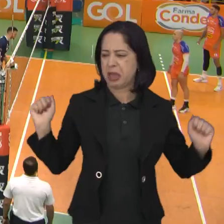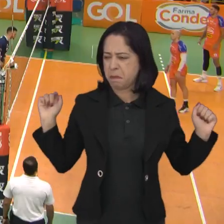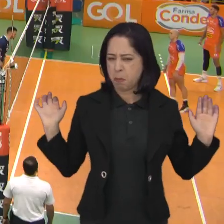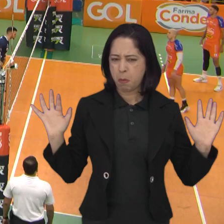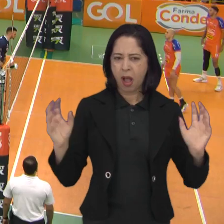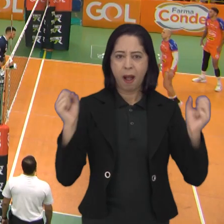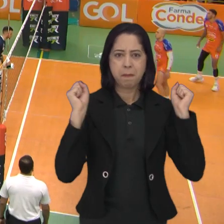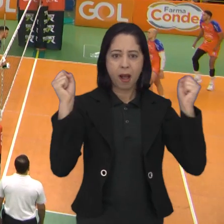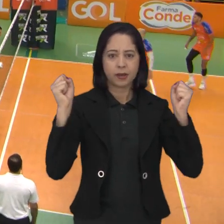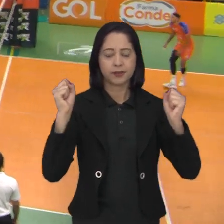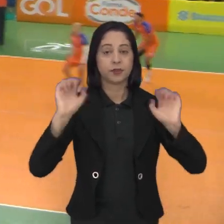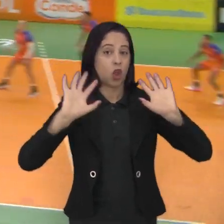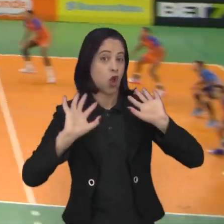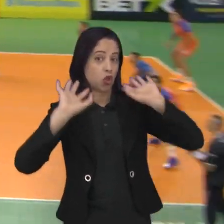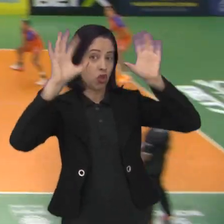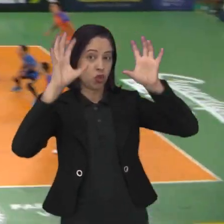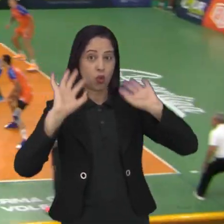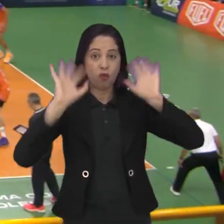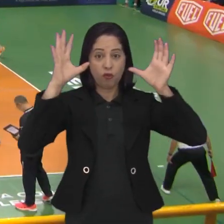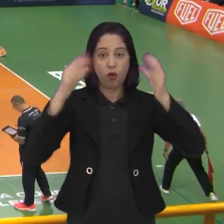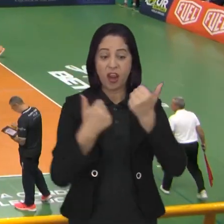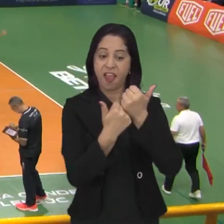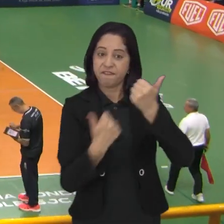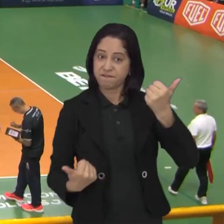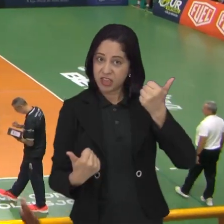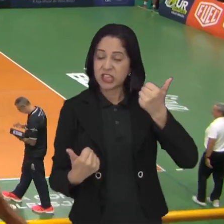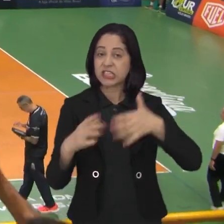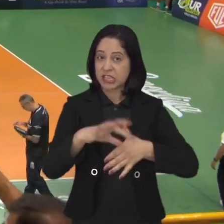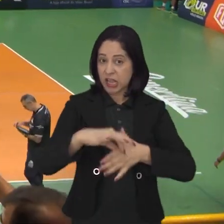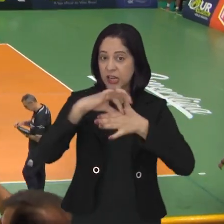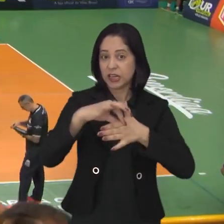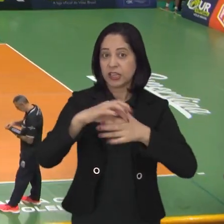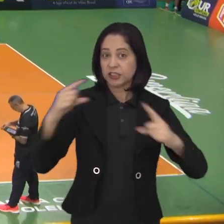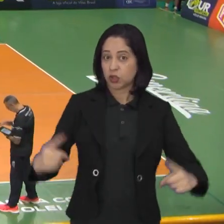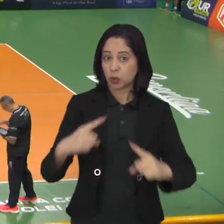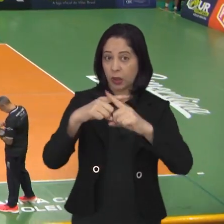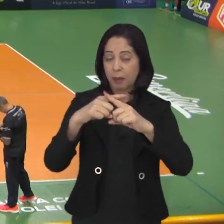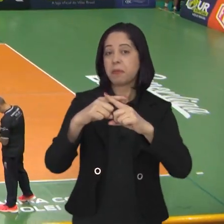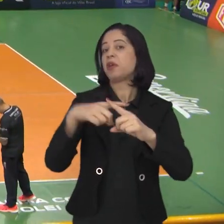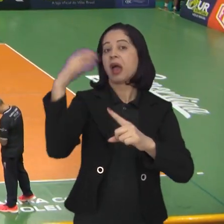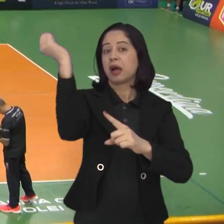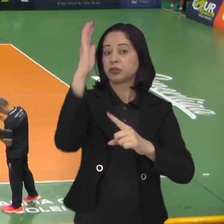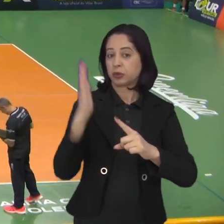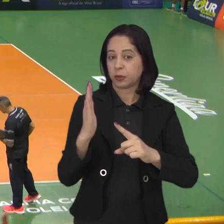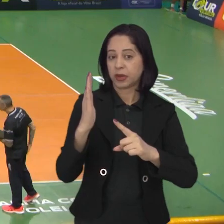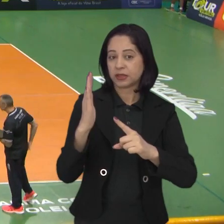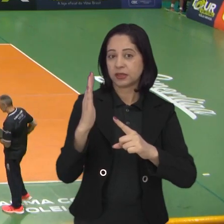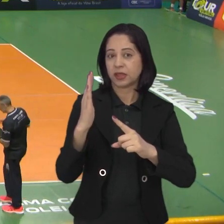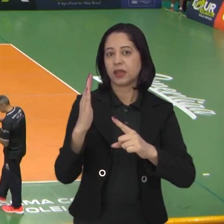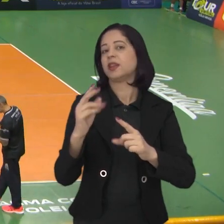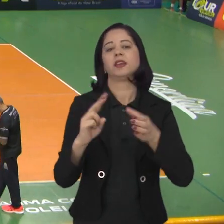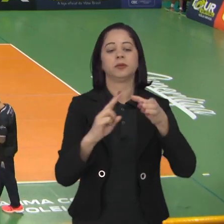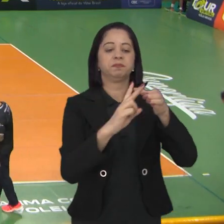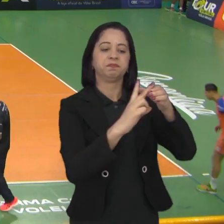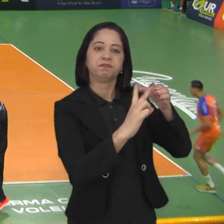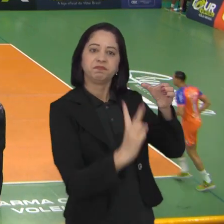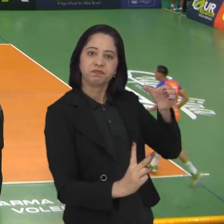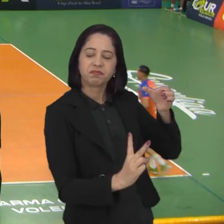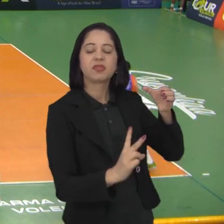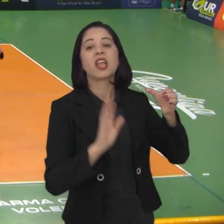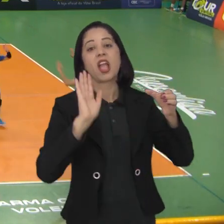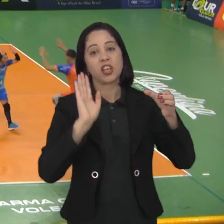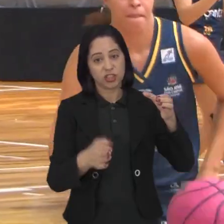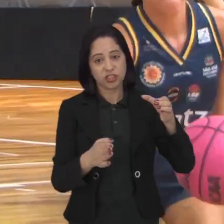A2. No vôlei, o time é vice-líder do Campeonato Nacional e a Arena Farmaconde foi sede da final da Superliga no